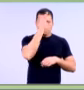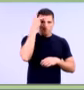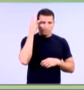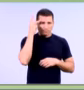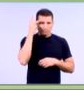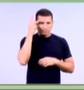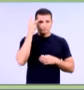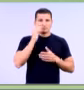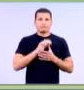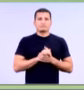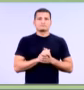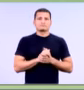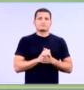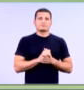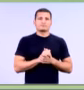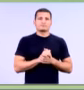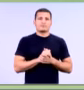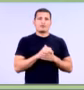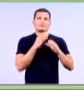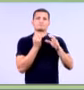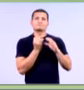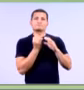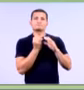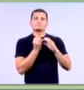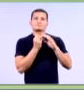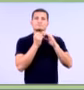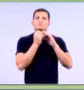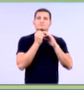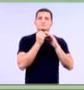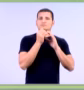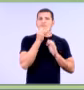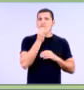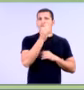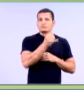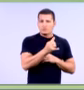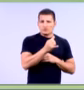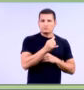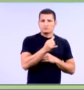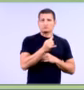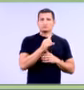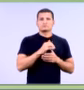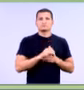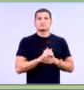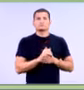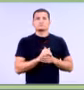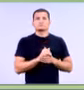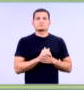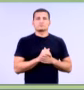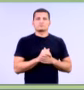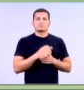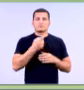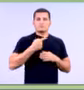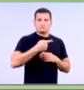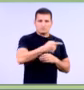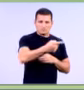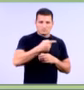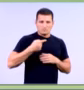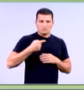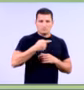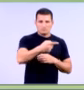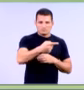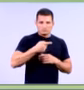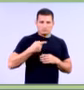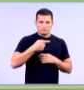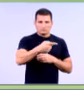em si, que é aquilo que vai ser falado, vai ser expresso. O canal é o elemento, o meio que a gente utiliza para que